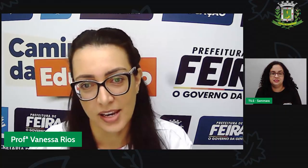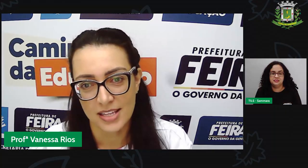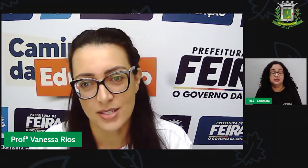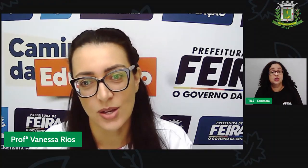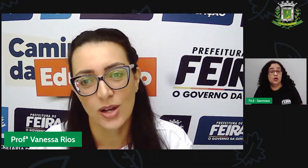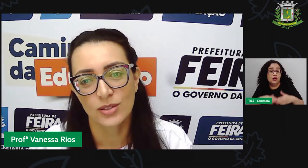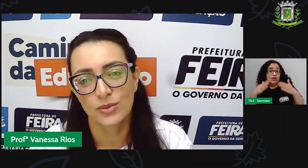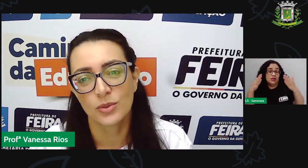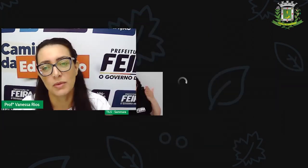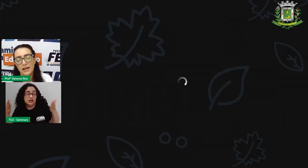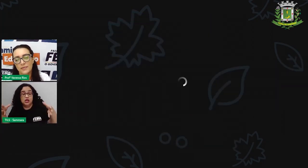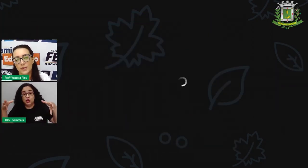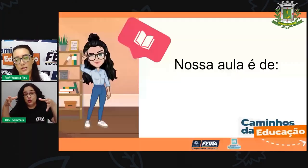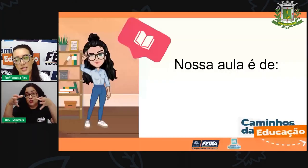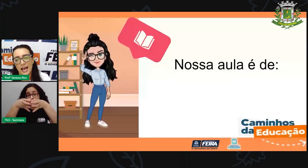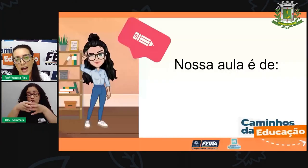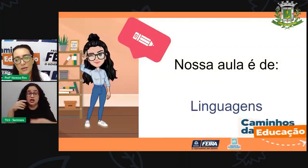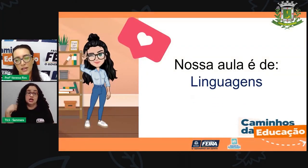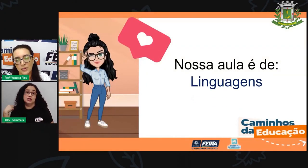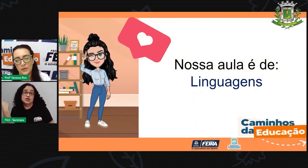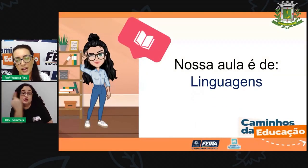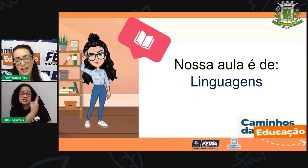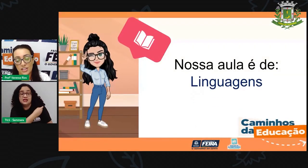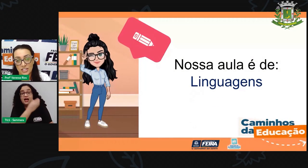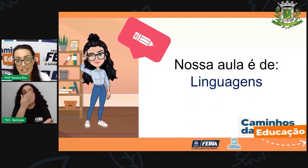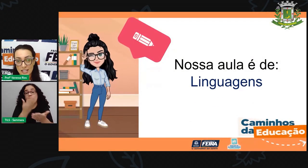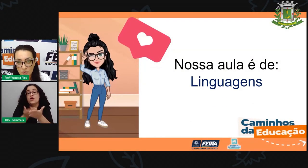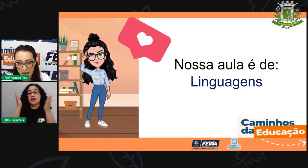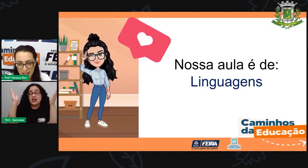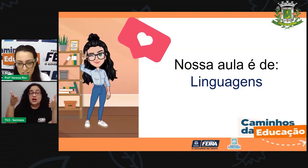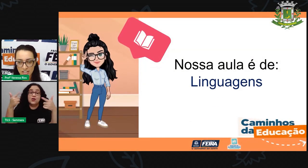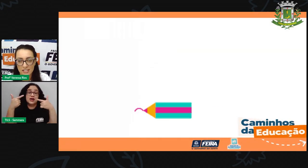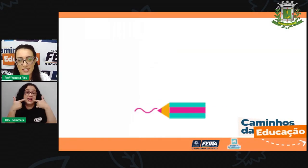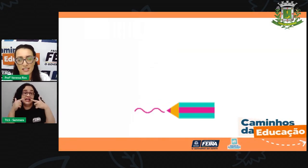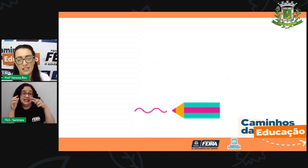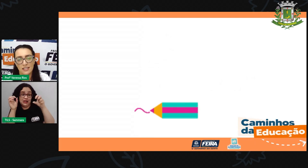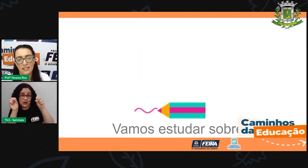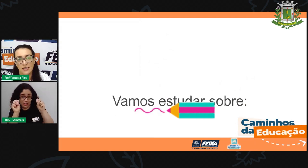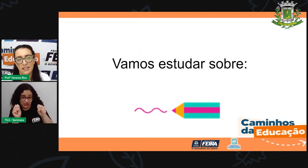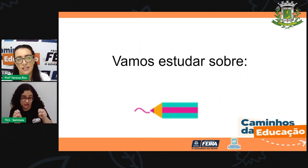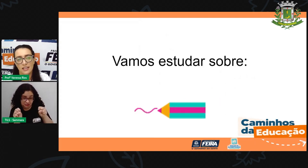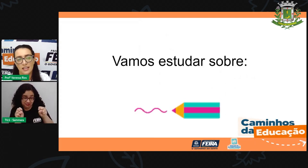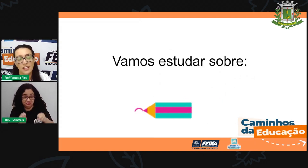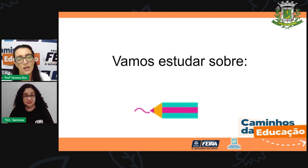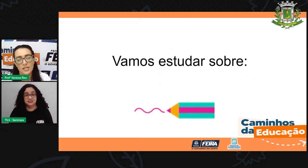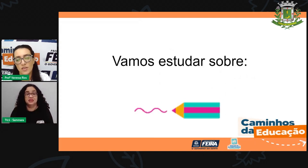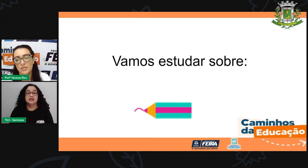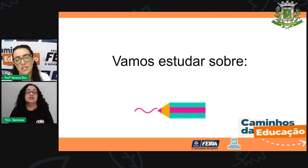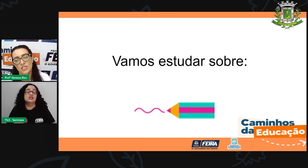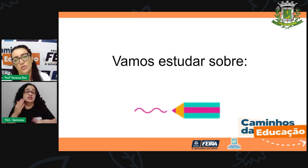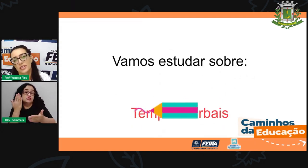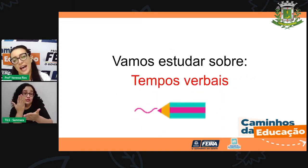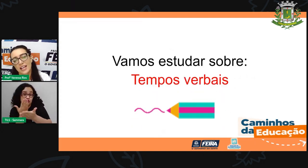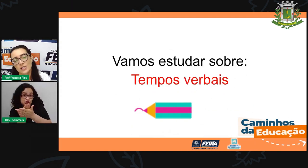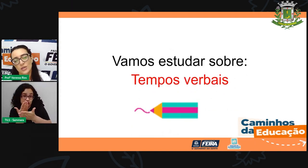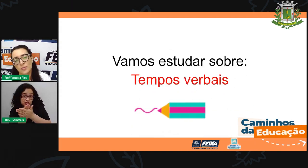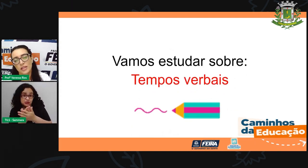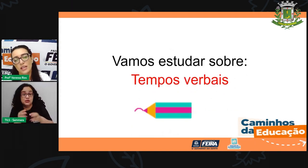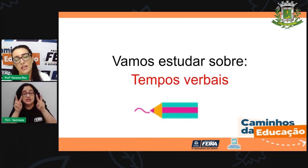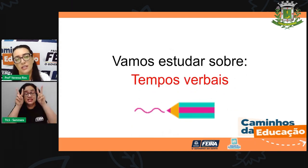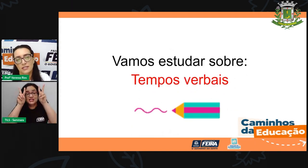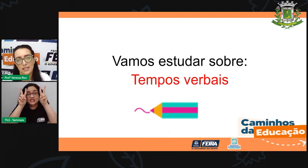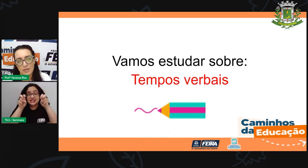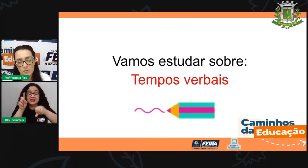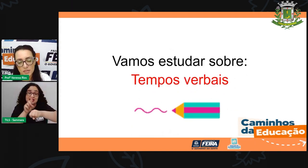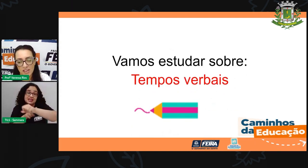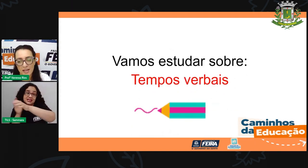Olha só, turma, nossa aula agora é de linguagens e nós vamos estudar sobre